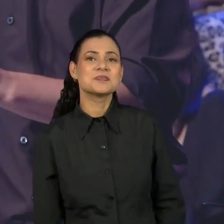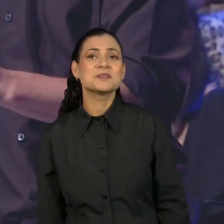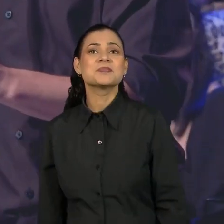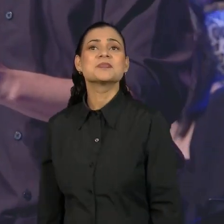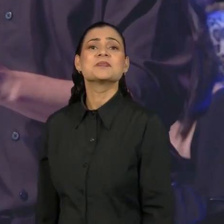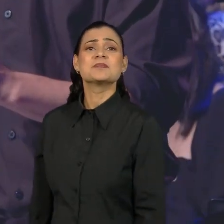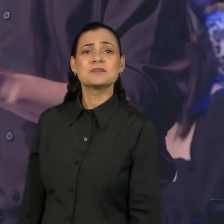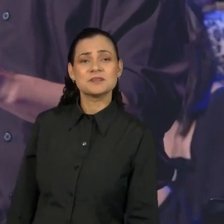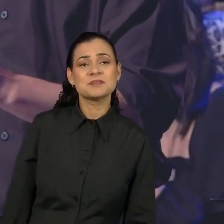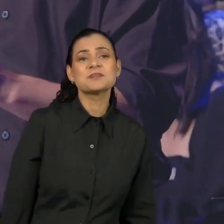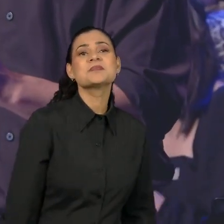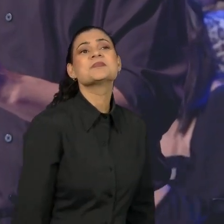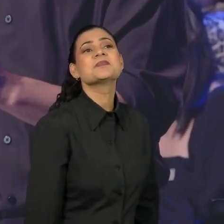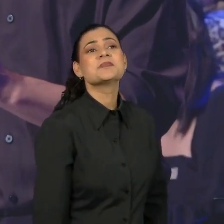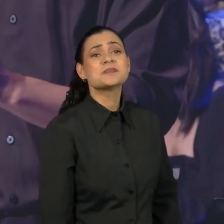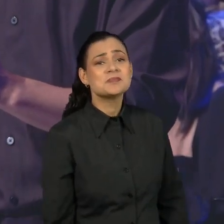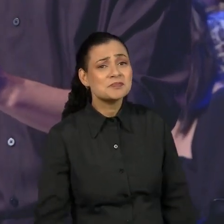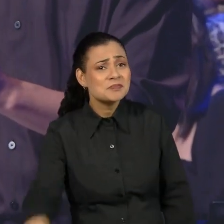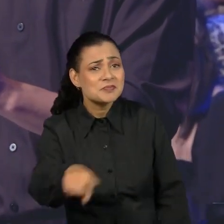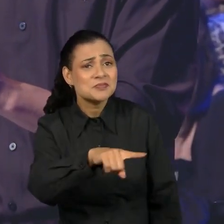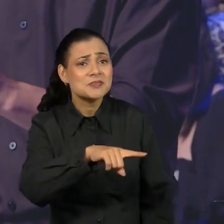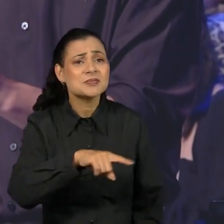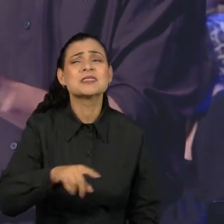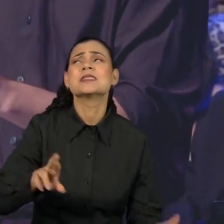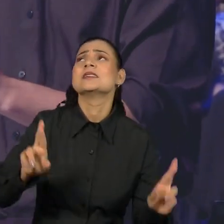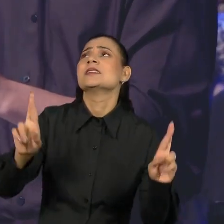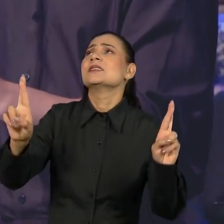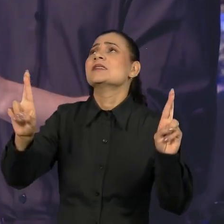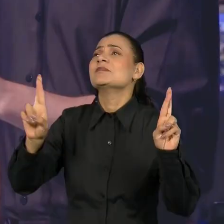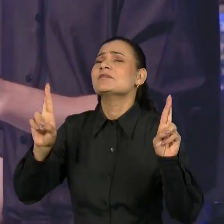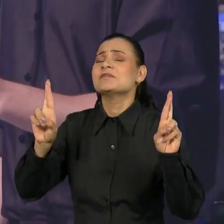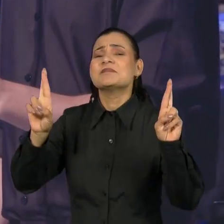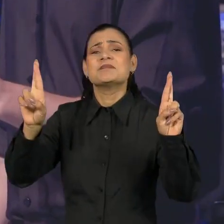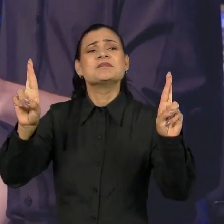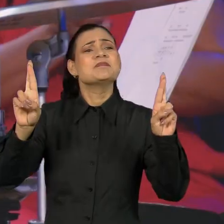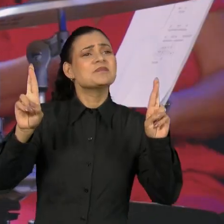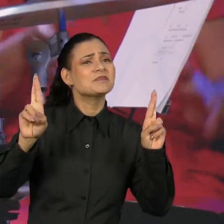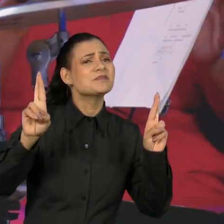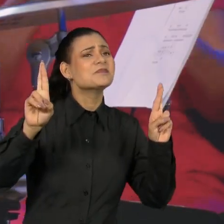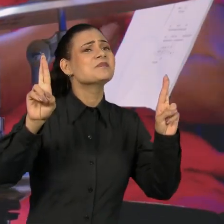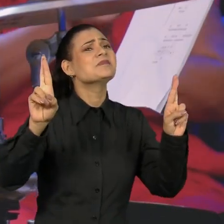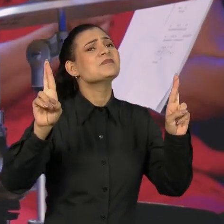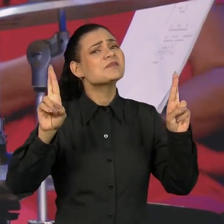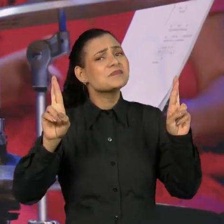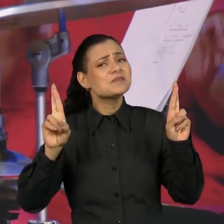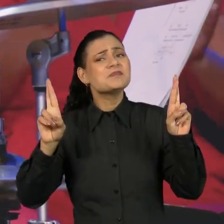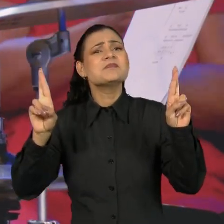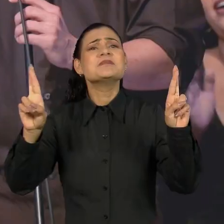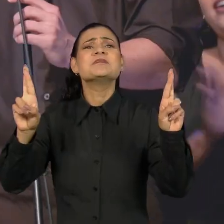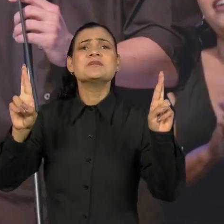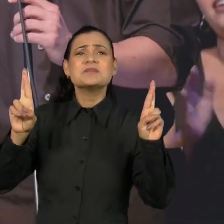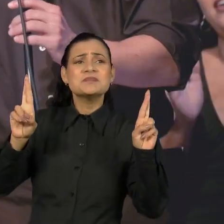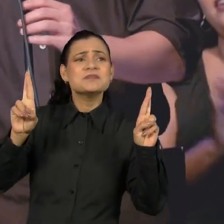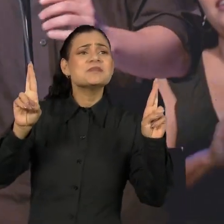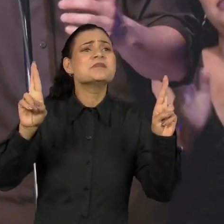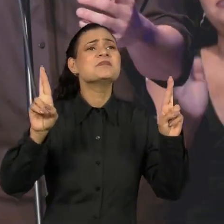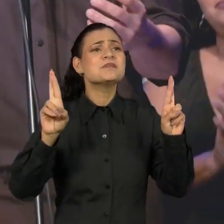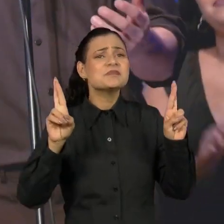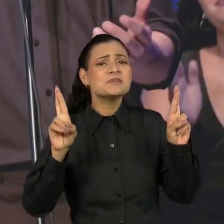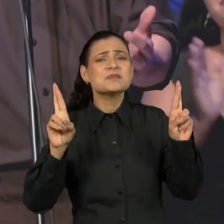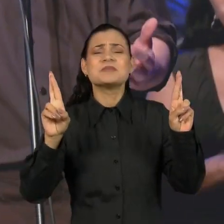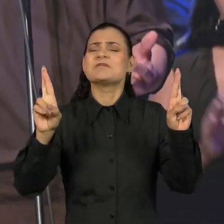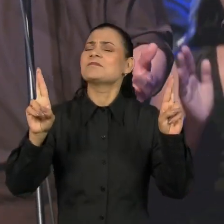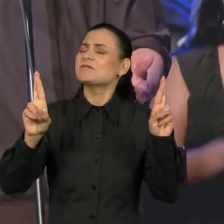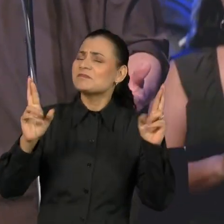Pra quem nossa esperança seja mais que vingança,